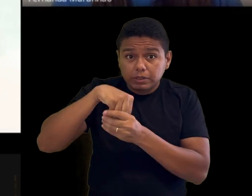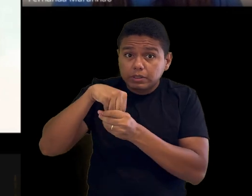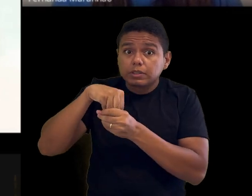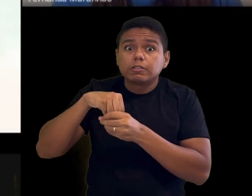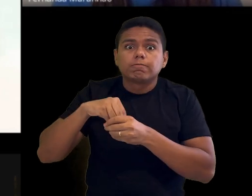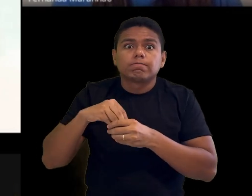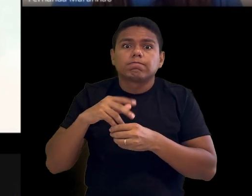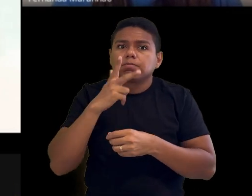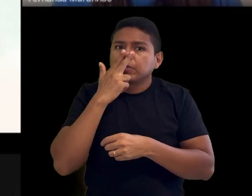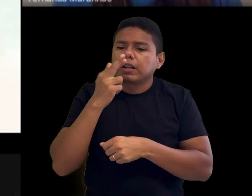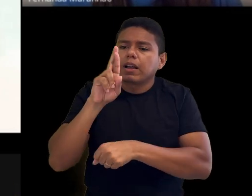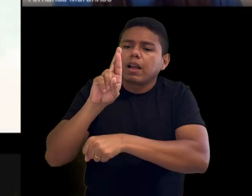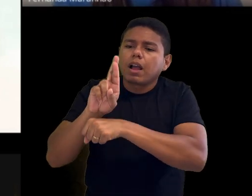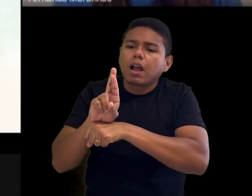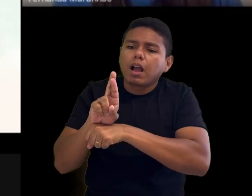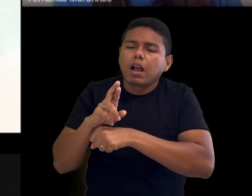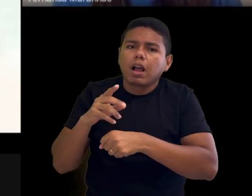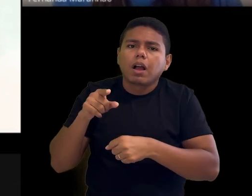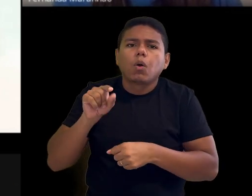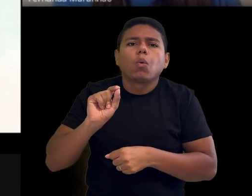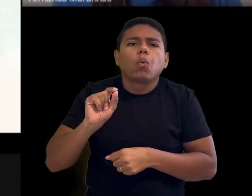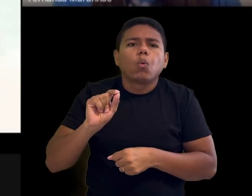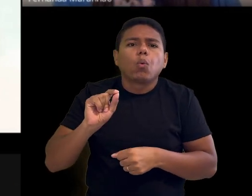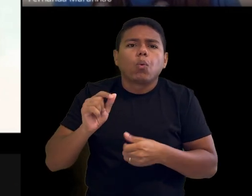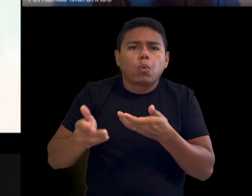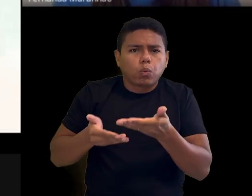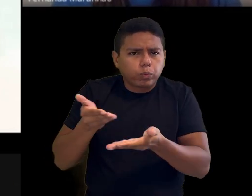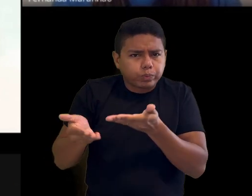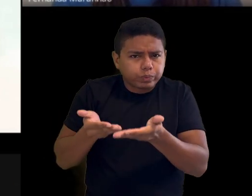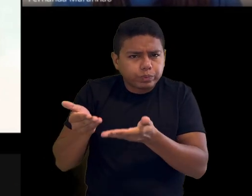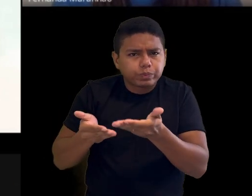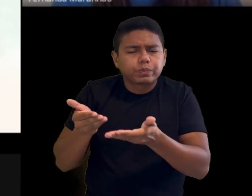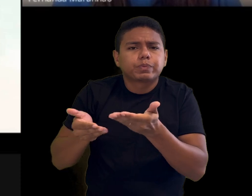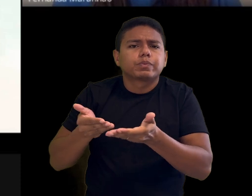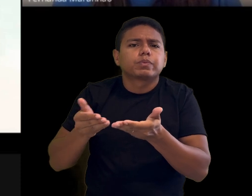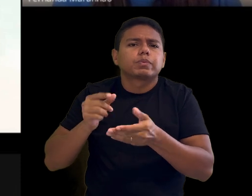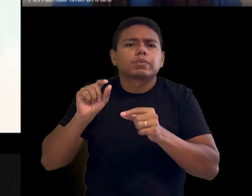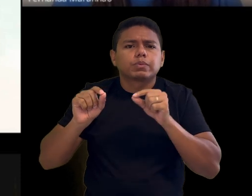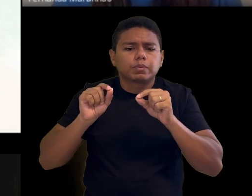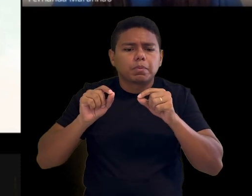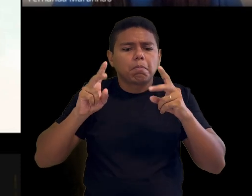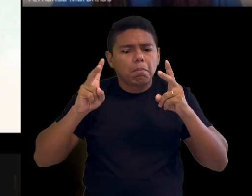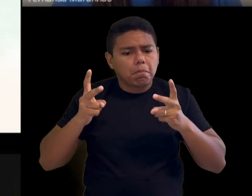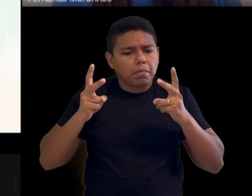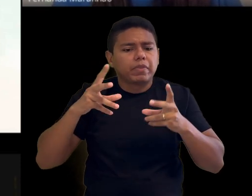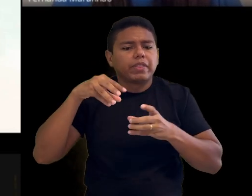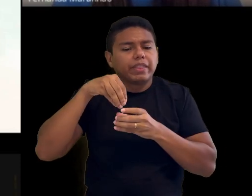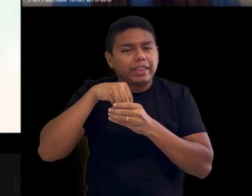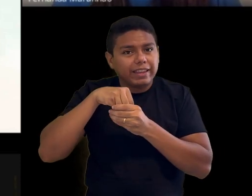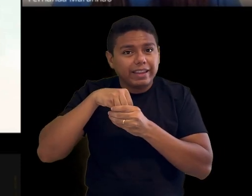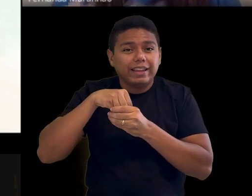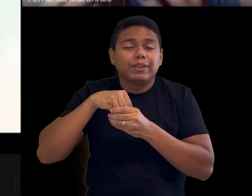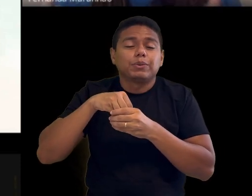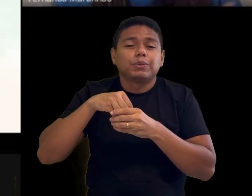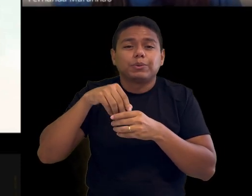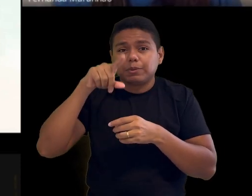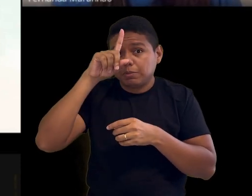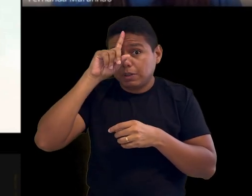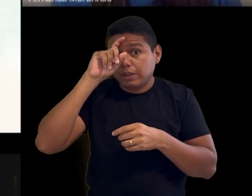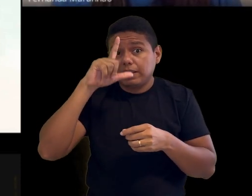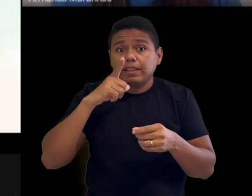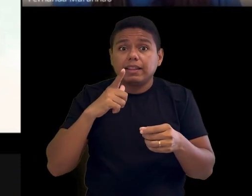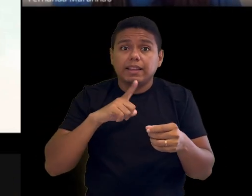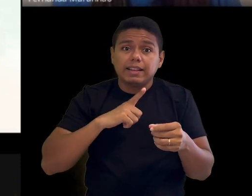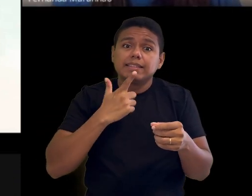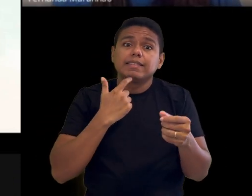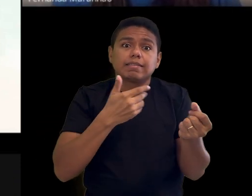para essa paciente, então precisa ser um ambiente hospitalar que contenha um banco de sangue e que faça-se o